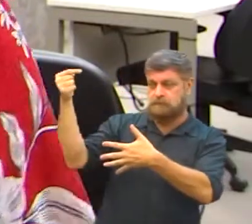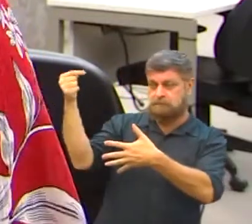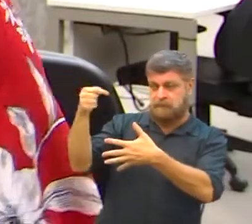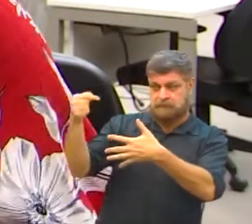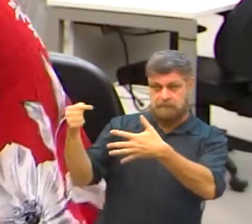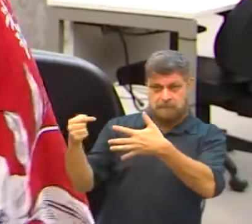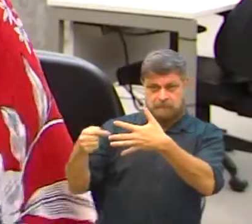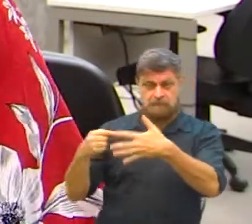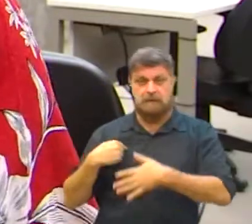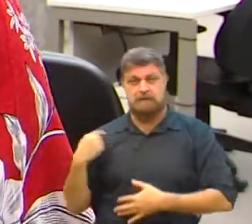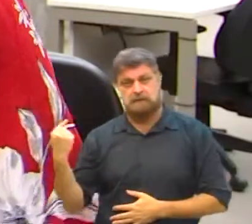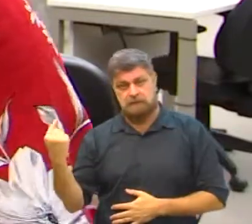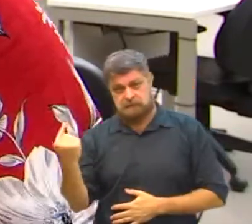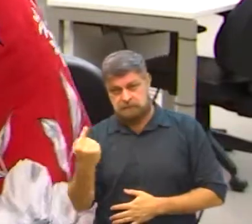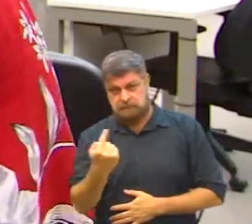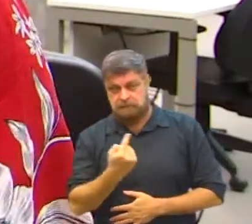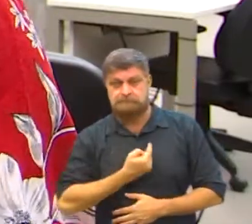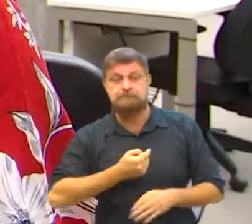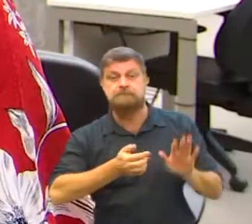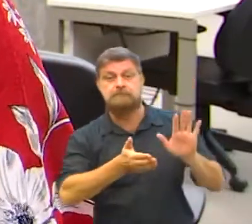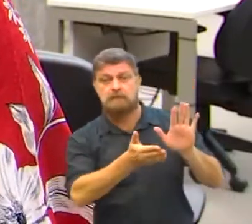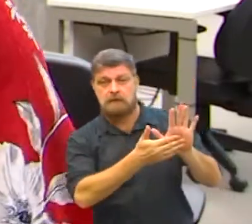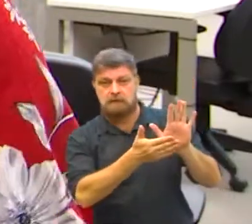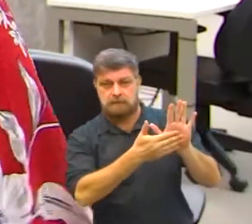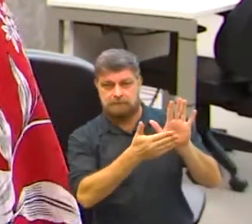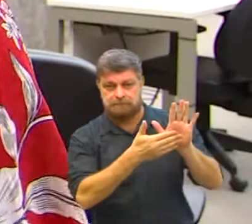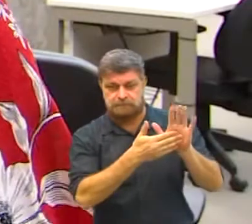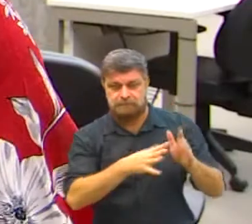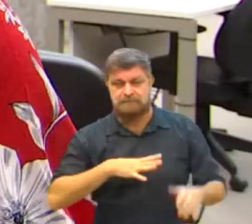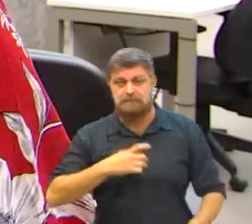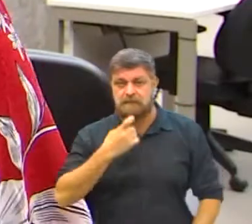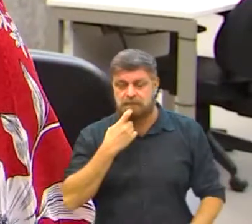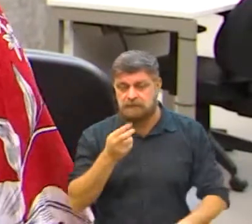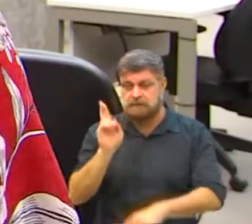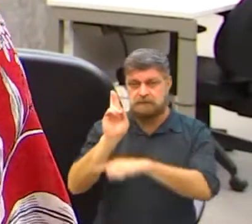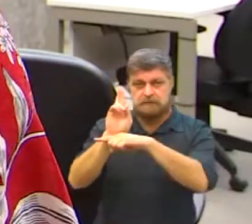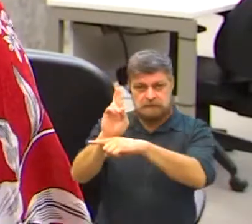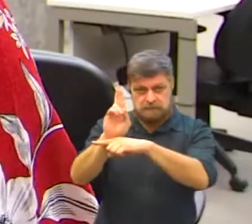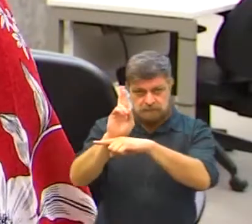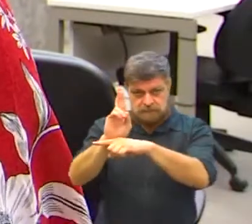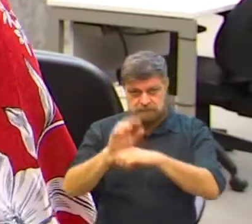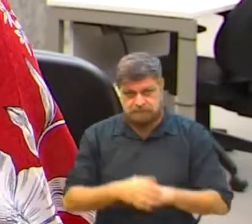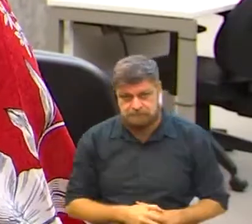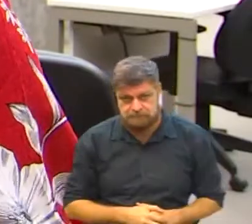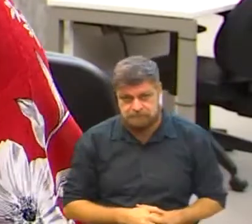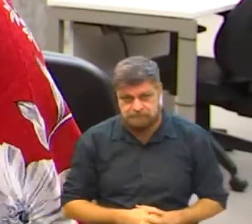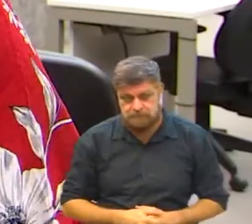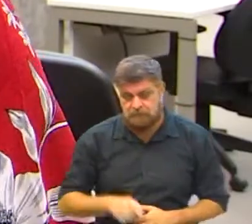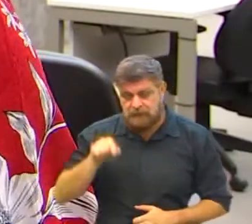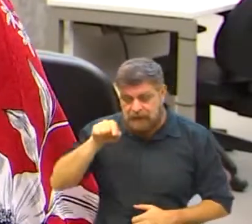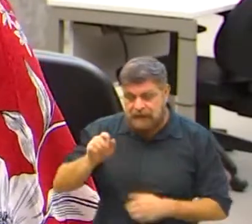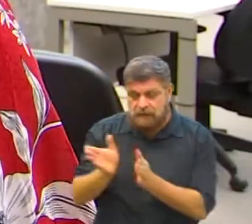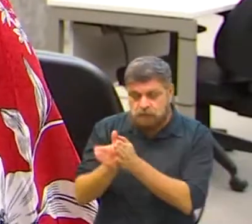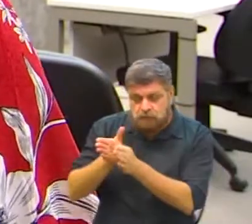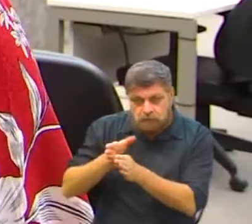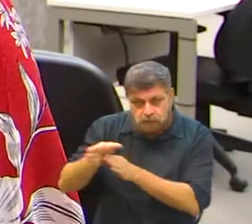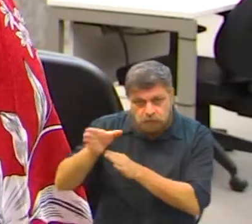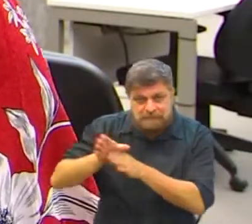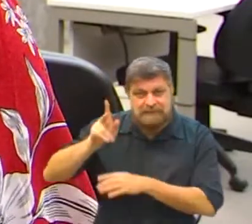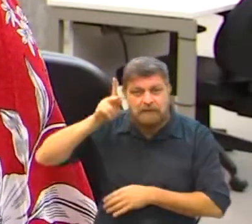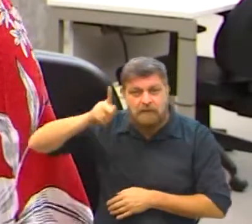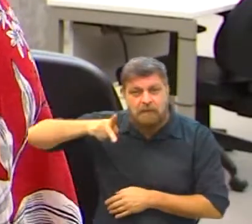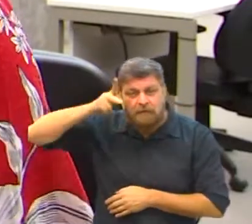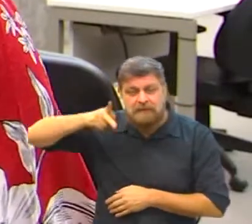discute diversas pautas que a gente se propõe a representar a cidade. E no nosso Conselho Político